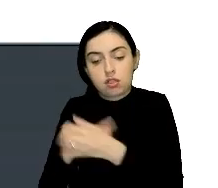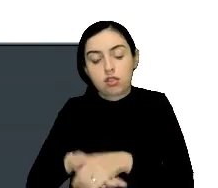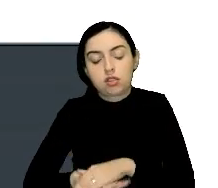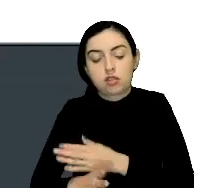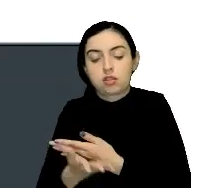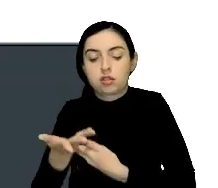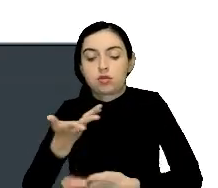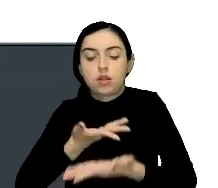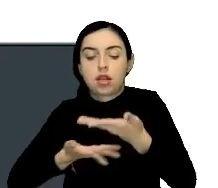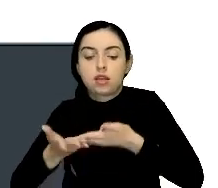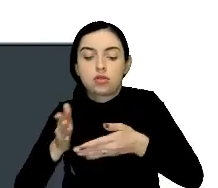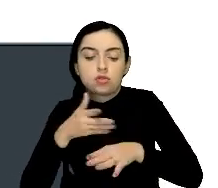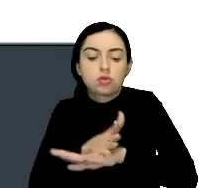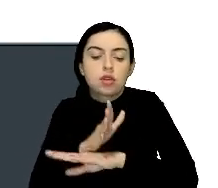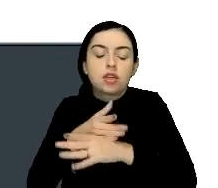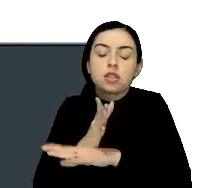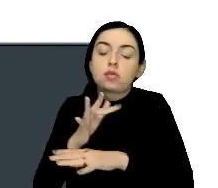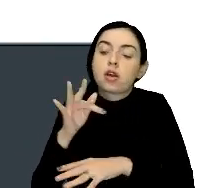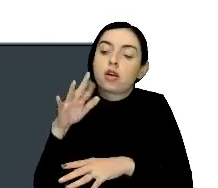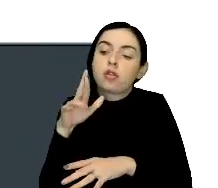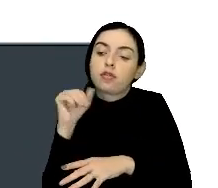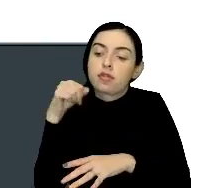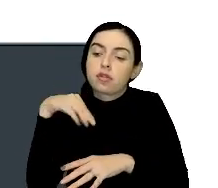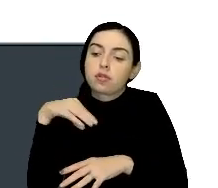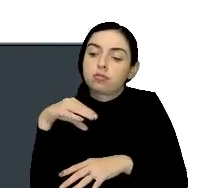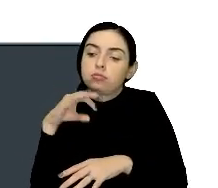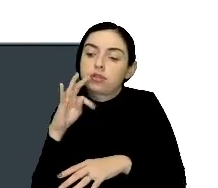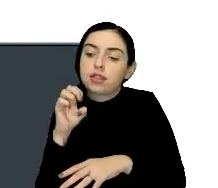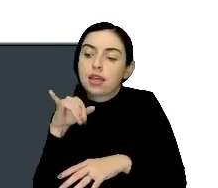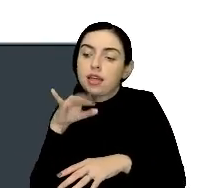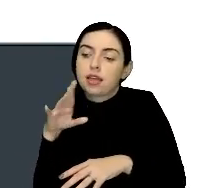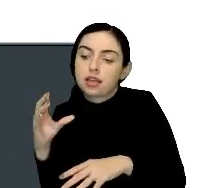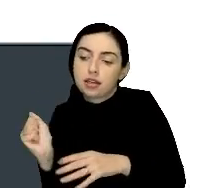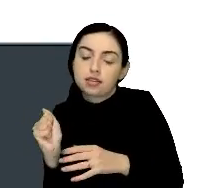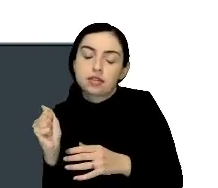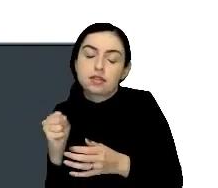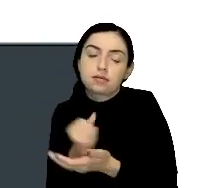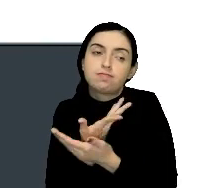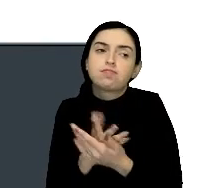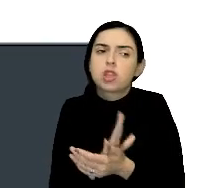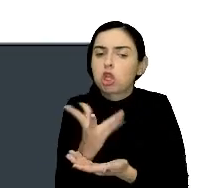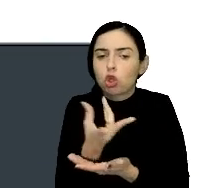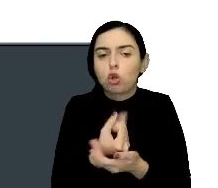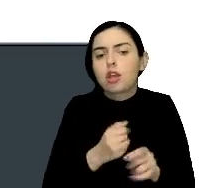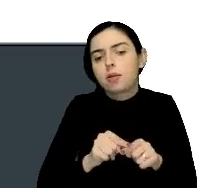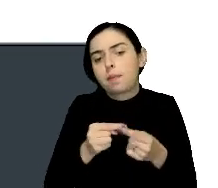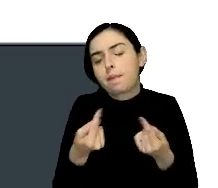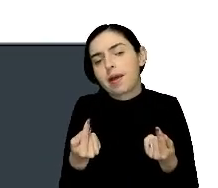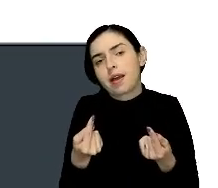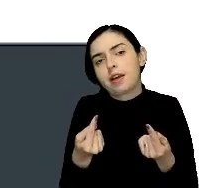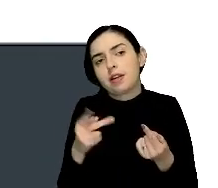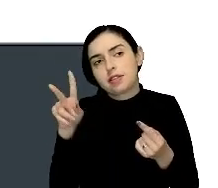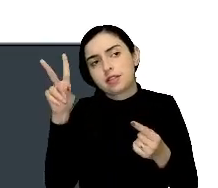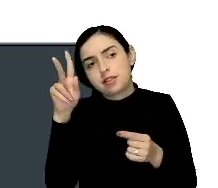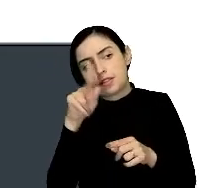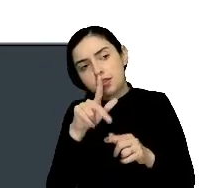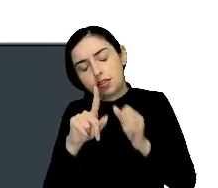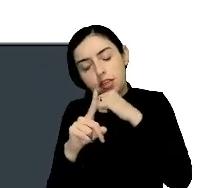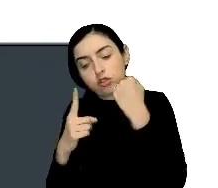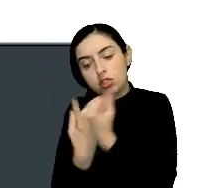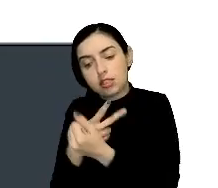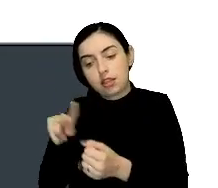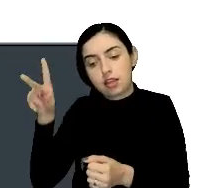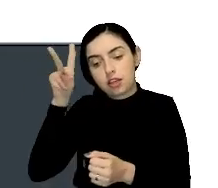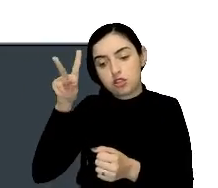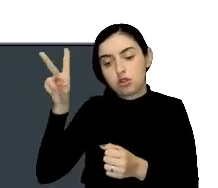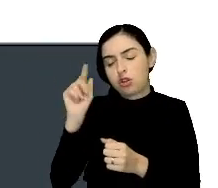fronteiras, ou seja, a fronteira é para todos, menos para as populações tradicionais que não viviam, não tem